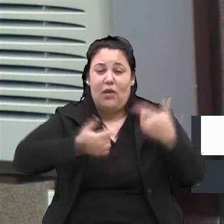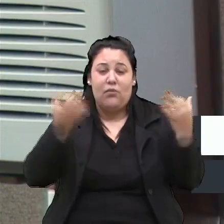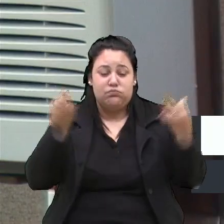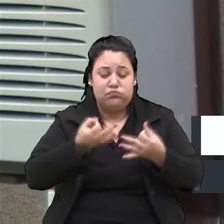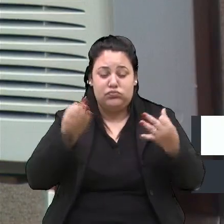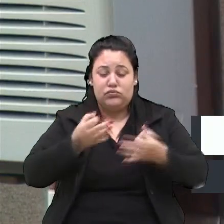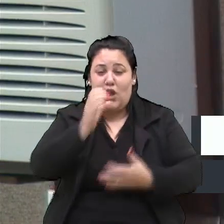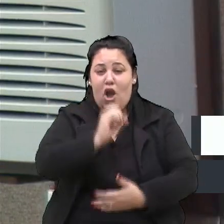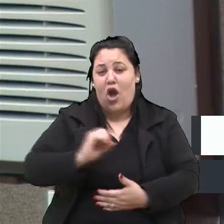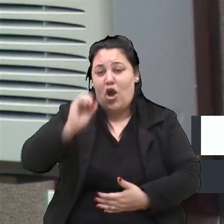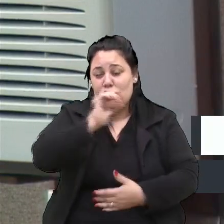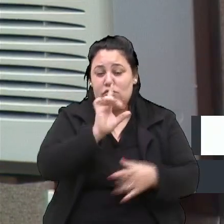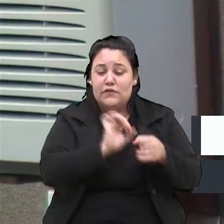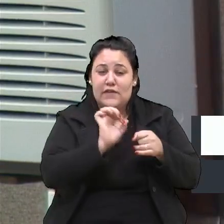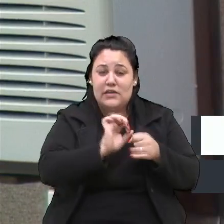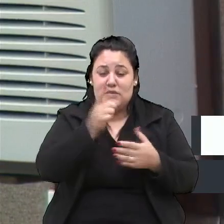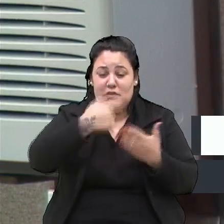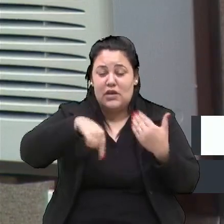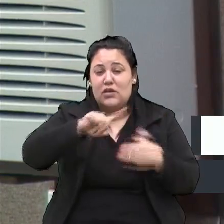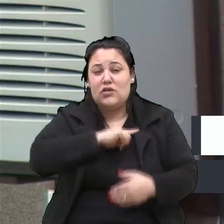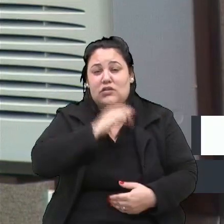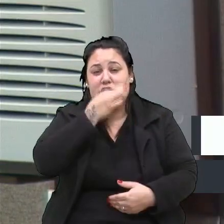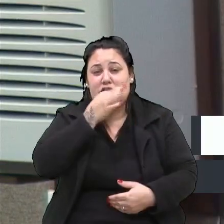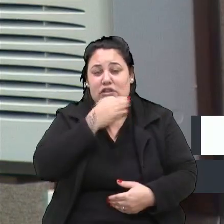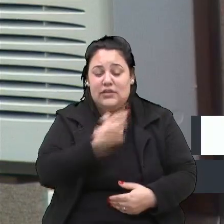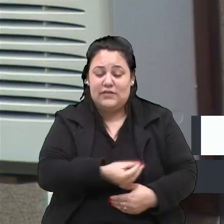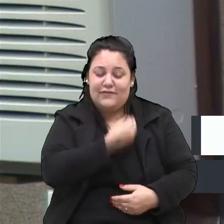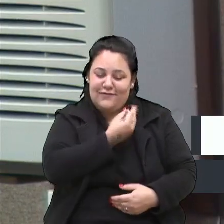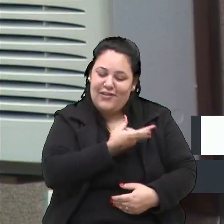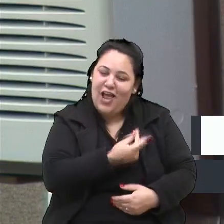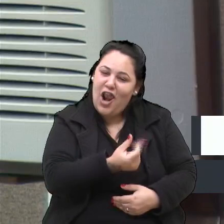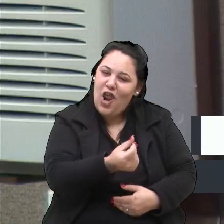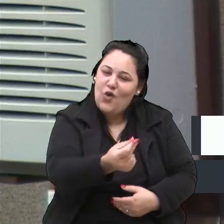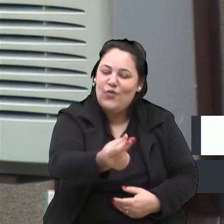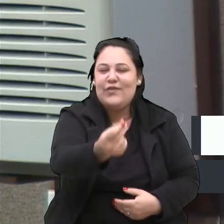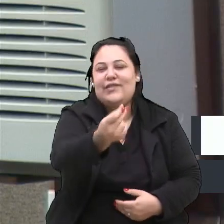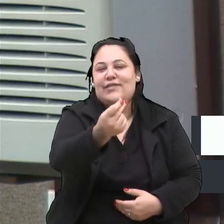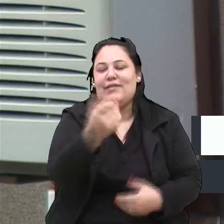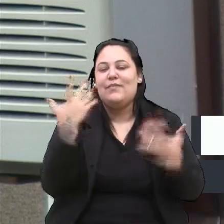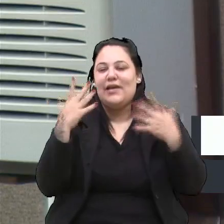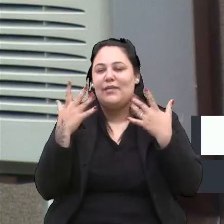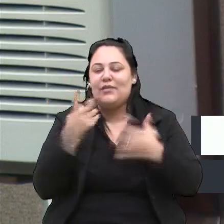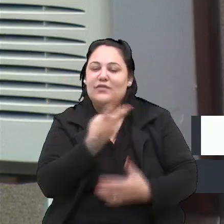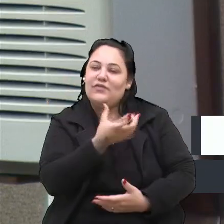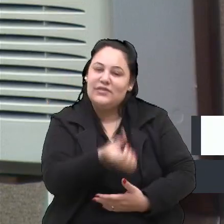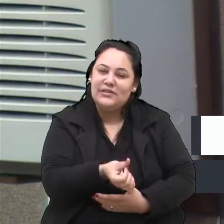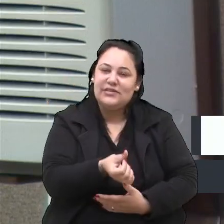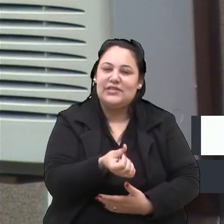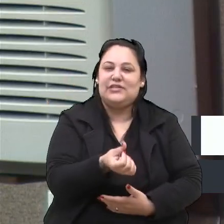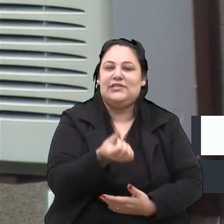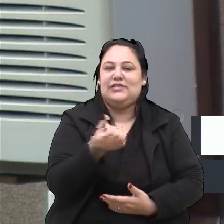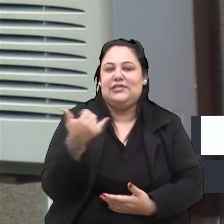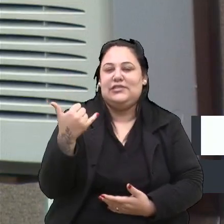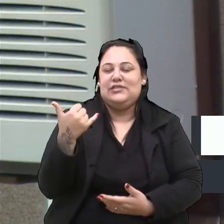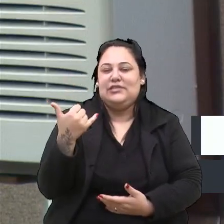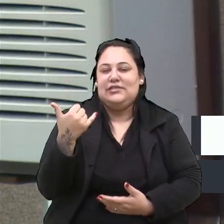que faz para a nossa cidade. Vida longa, Guarda Municipal, parabéns pelos 26 anos e vamos seguir